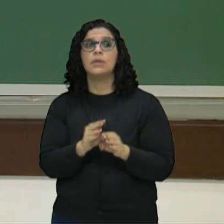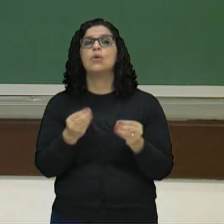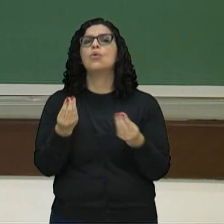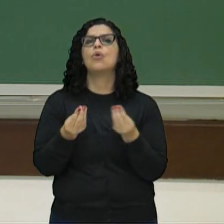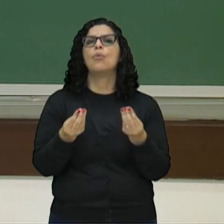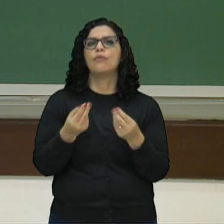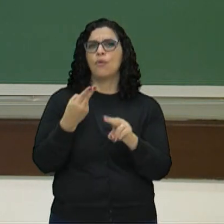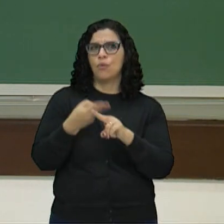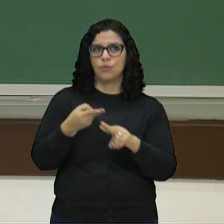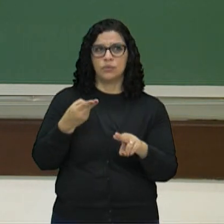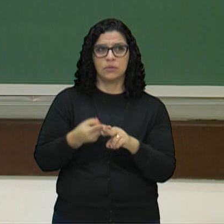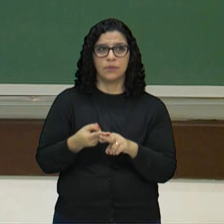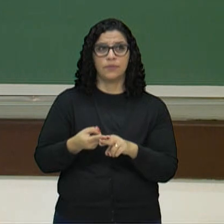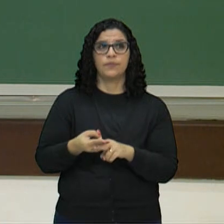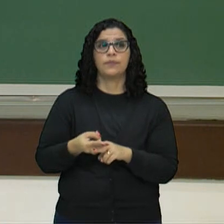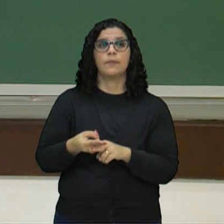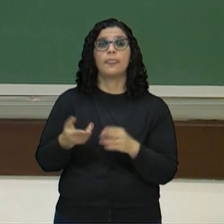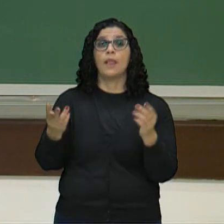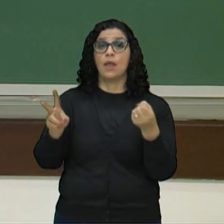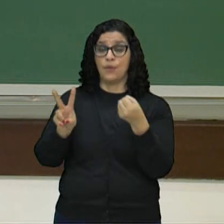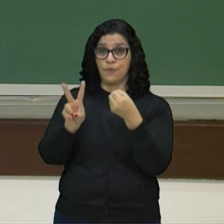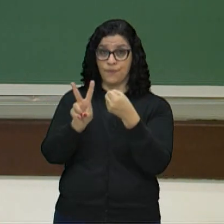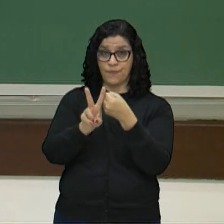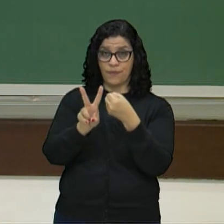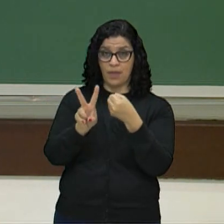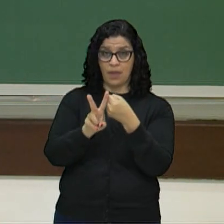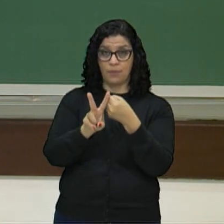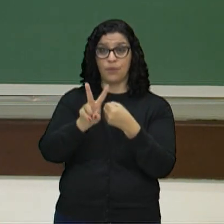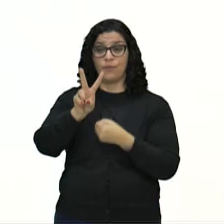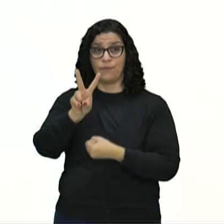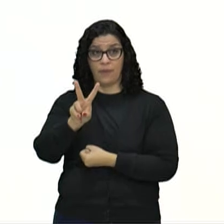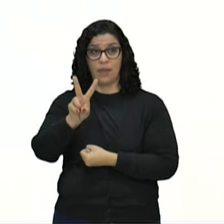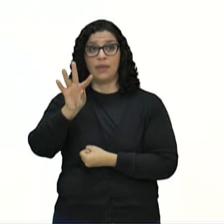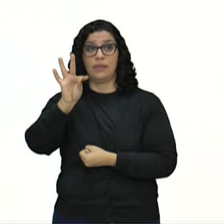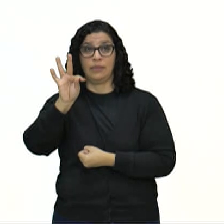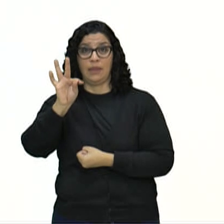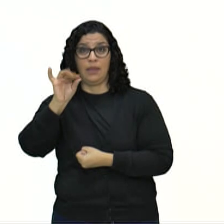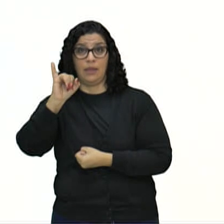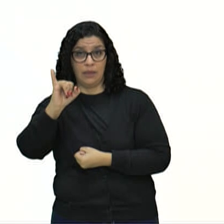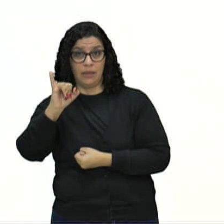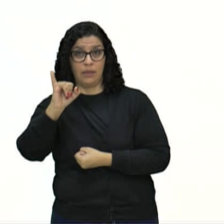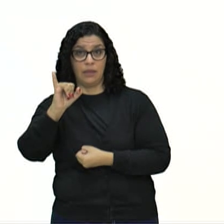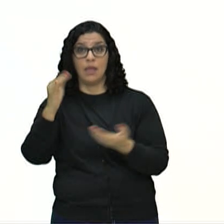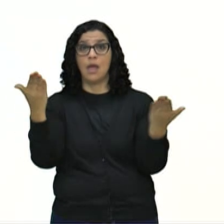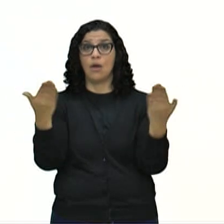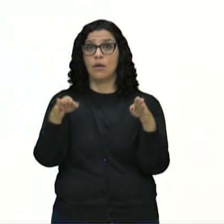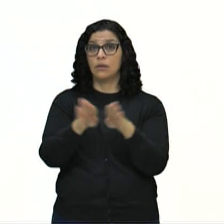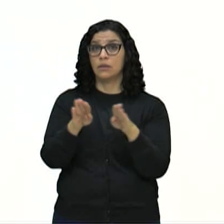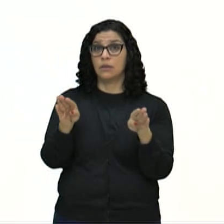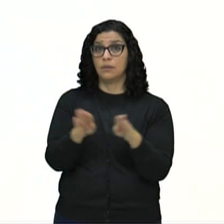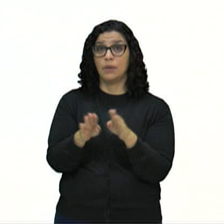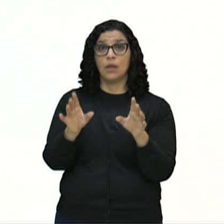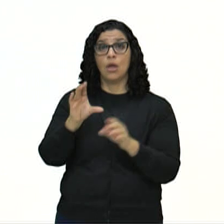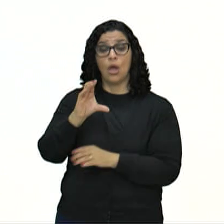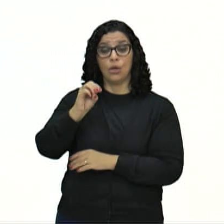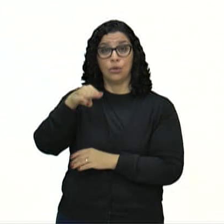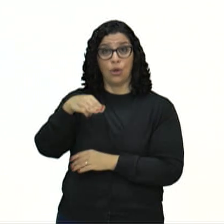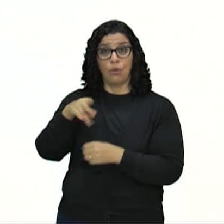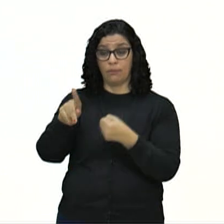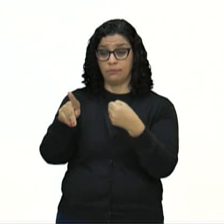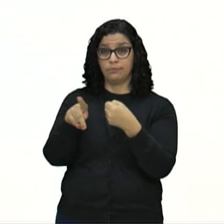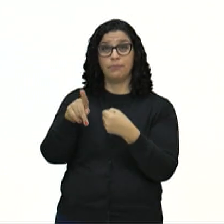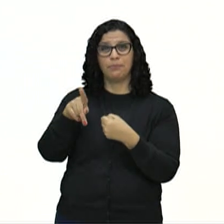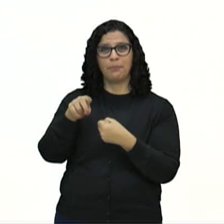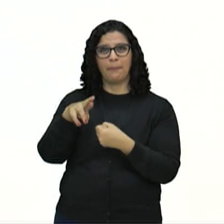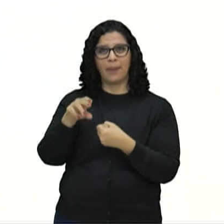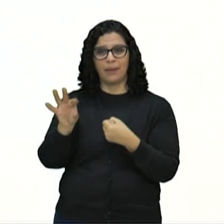ficaria contar, verbo transitivo indireto, o com é a nossa